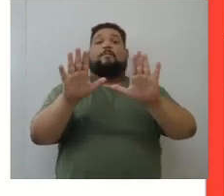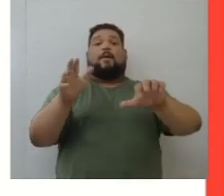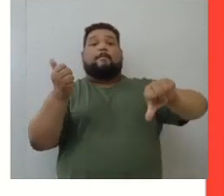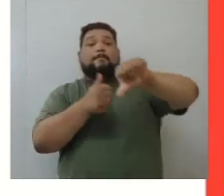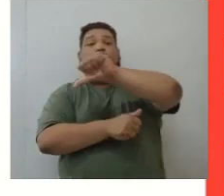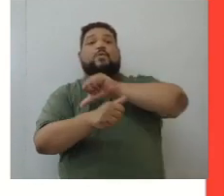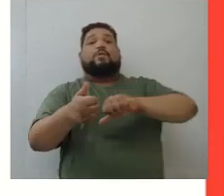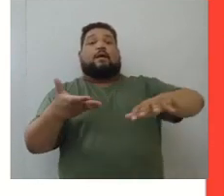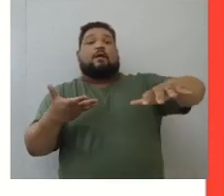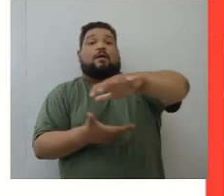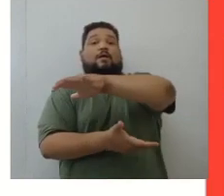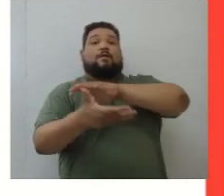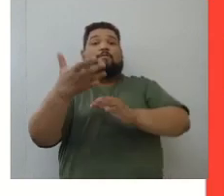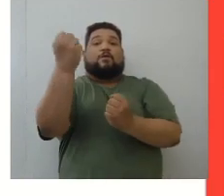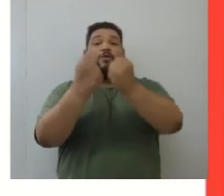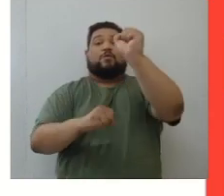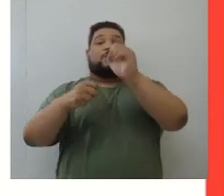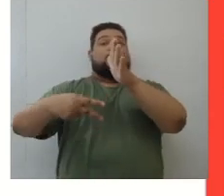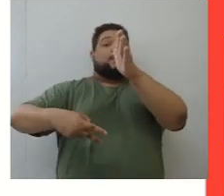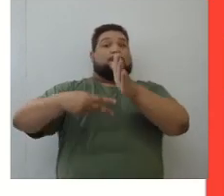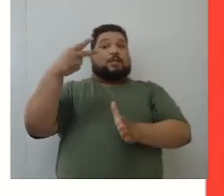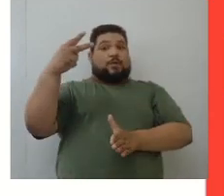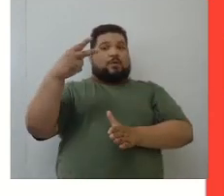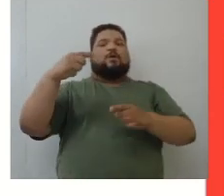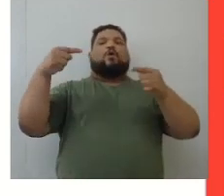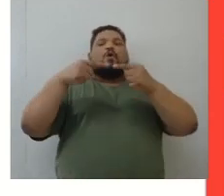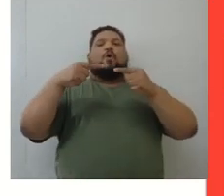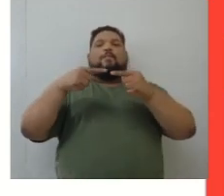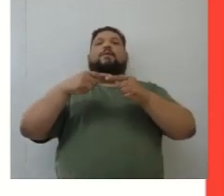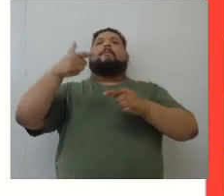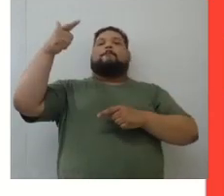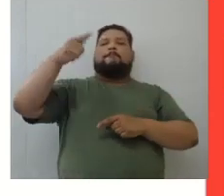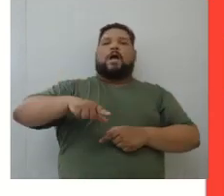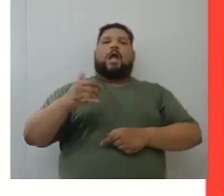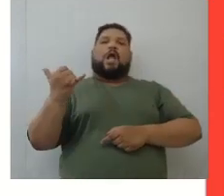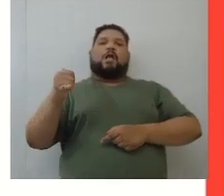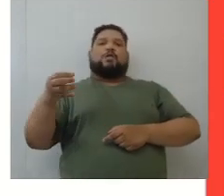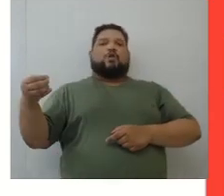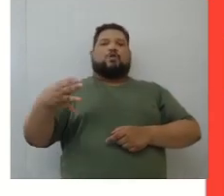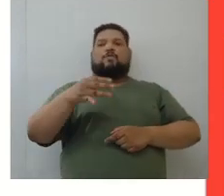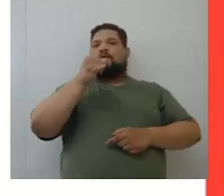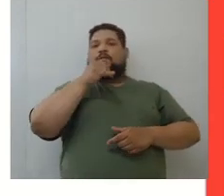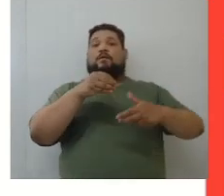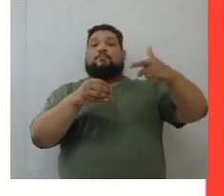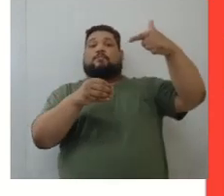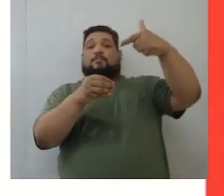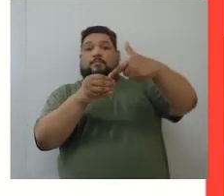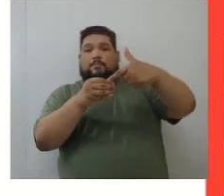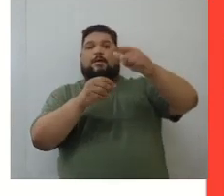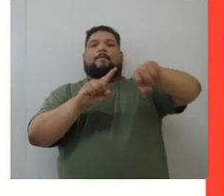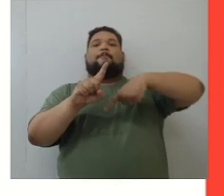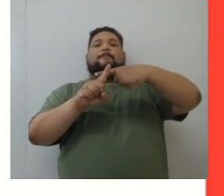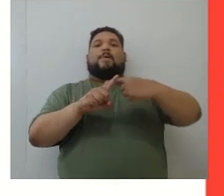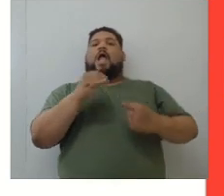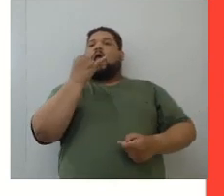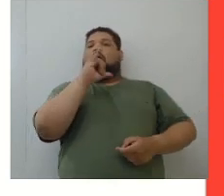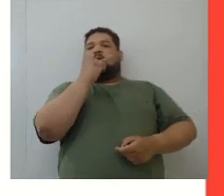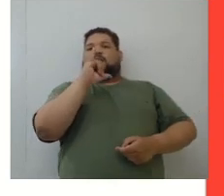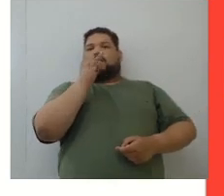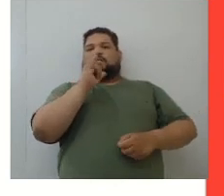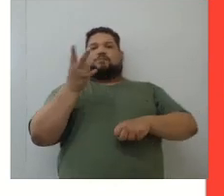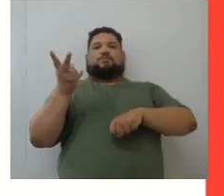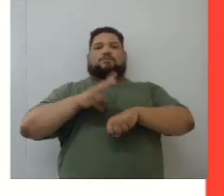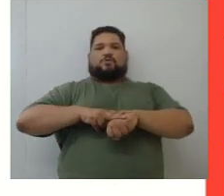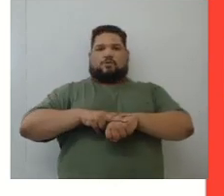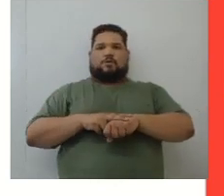revolução industrial, a gente vai ter aí a introdução de novas fontes de energia, como o petróleo e a energia elétrica. Isso vai promover um